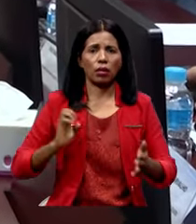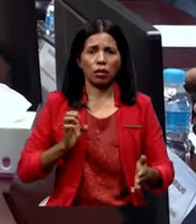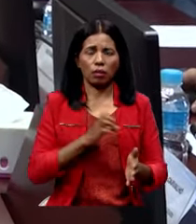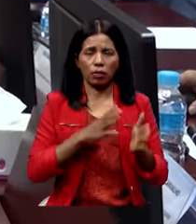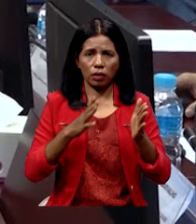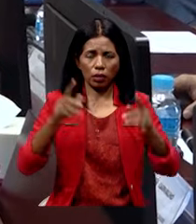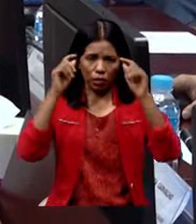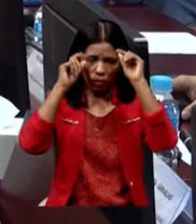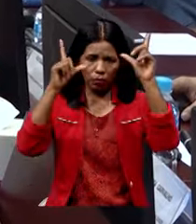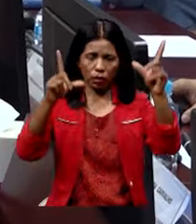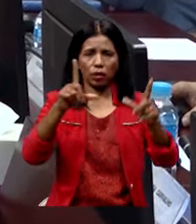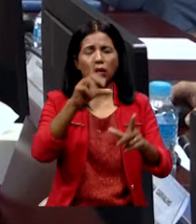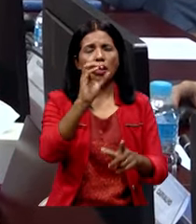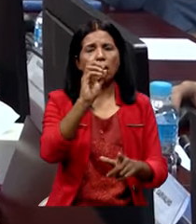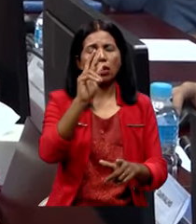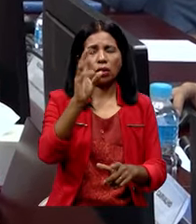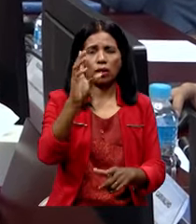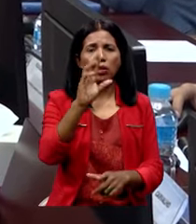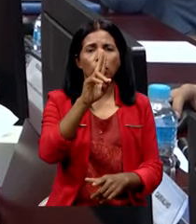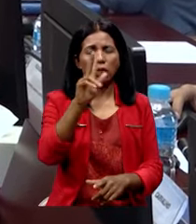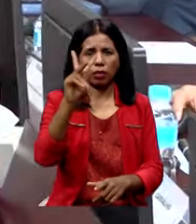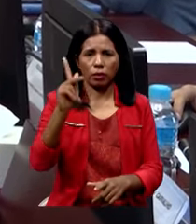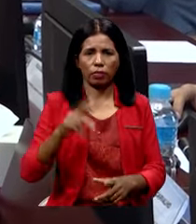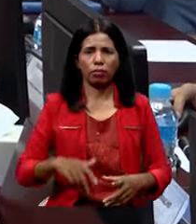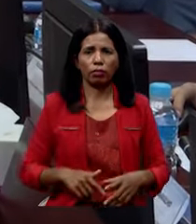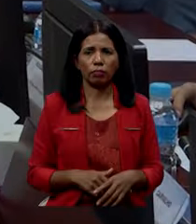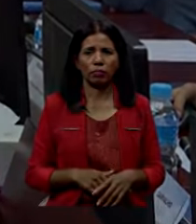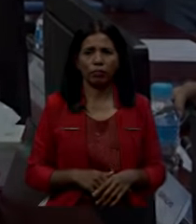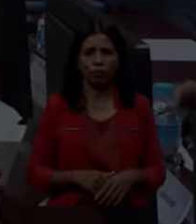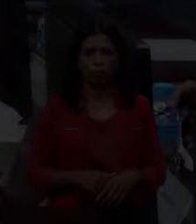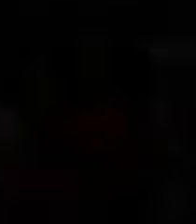timor-lestenian e a Londres, Reino Unido. Adherito Ximenes, bem-vindo Ximenes, GMN.